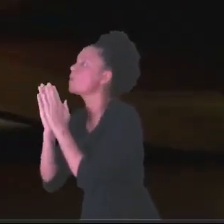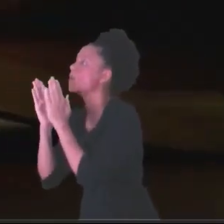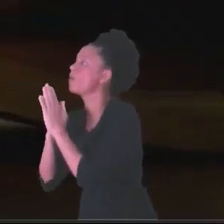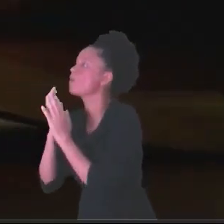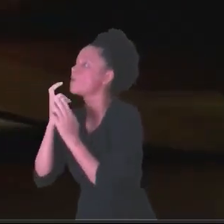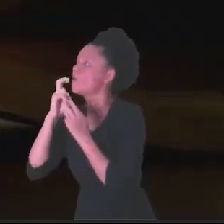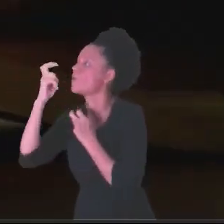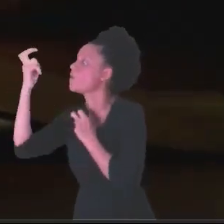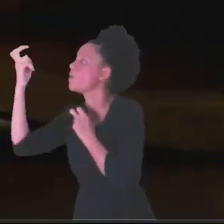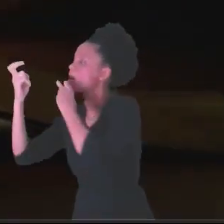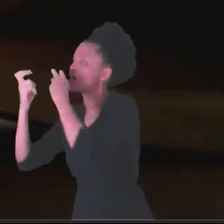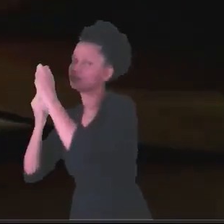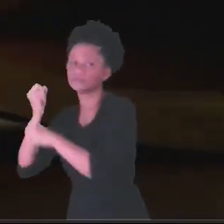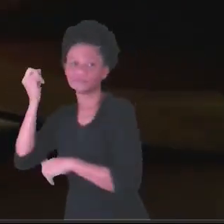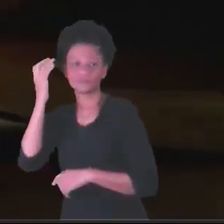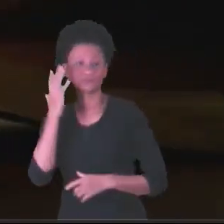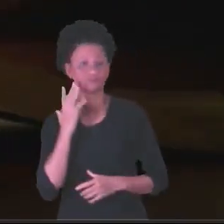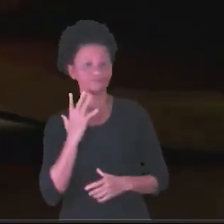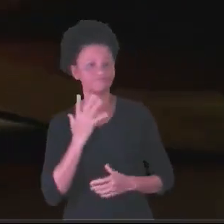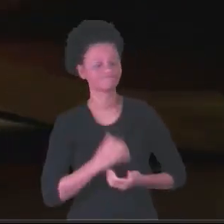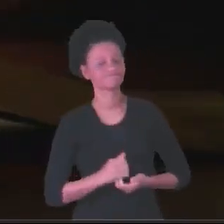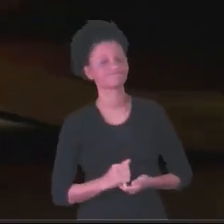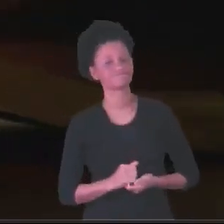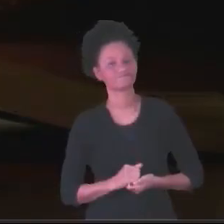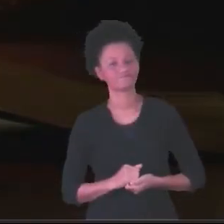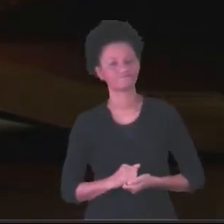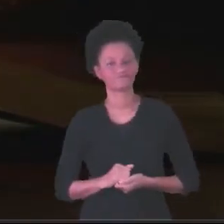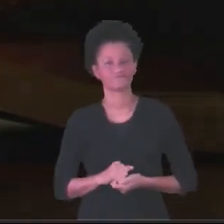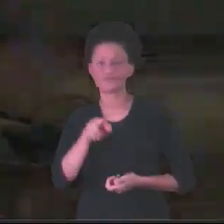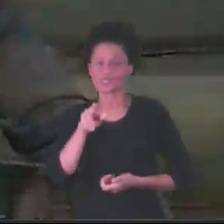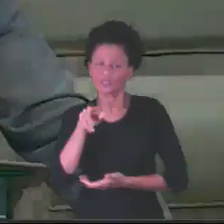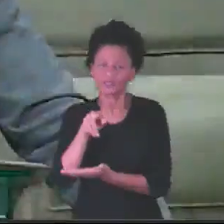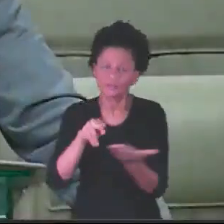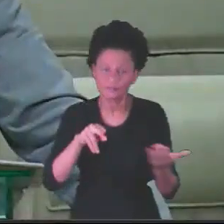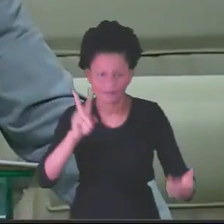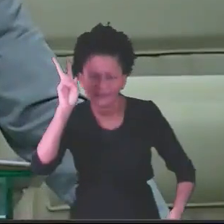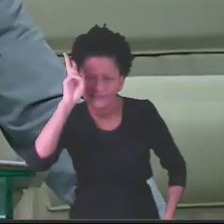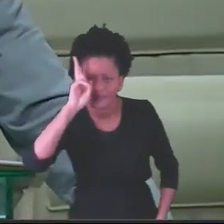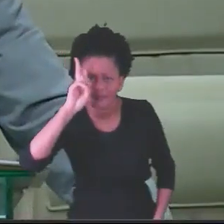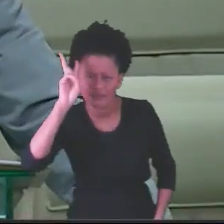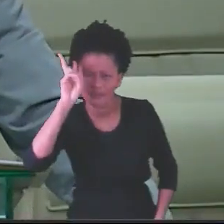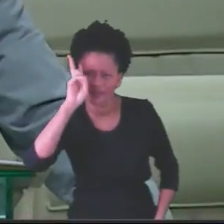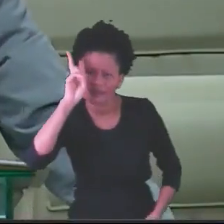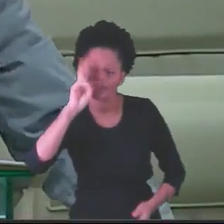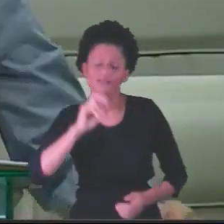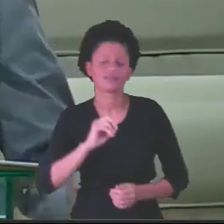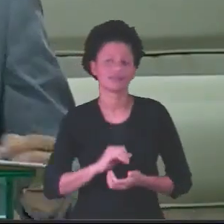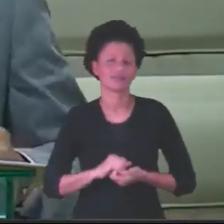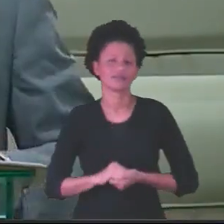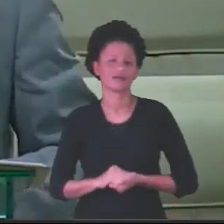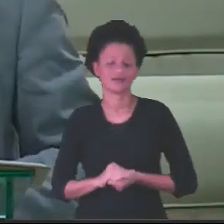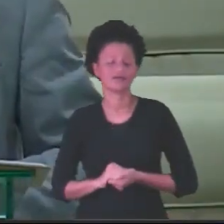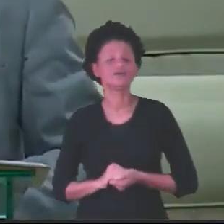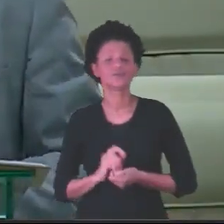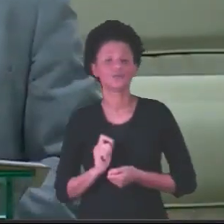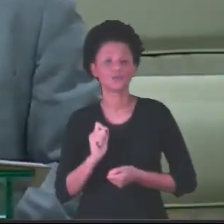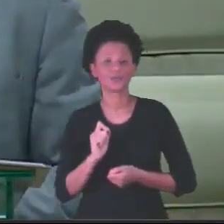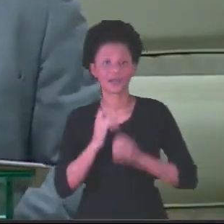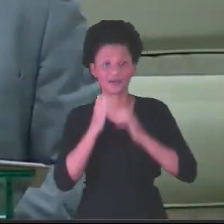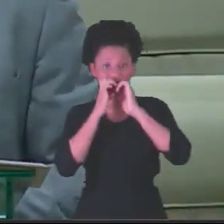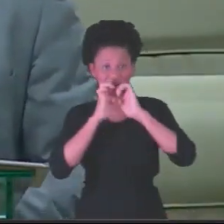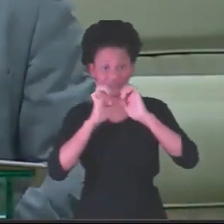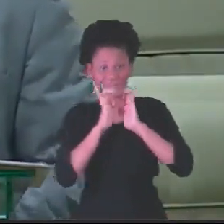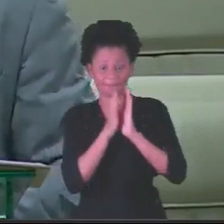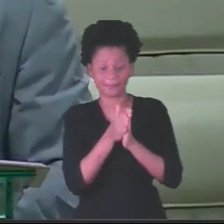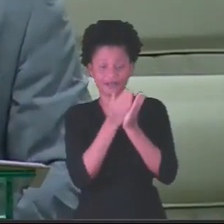com ação de graças a e os irmãos lembram e lá no evangelho segundo